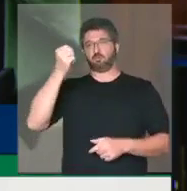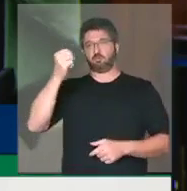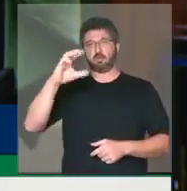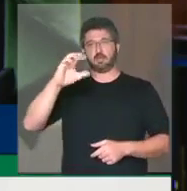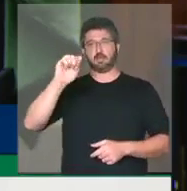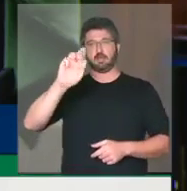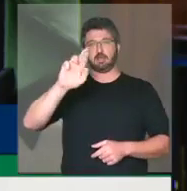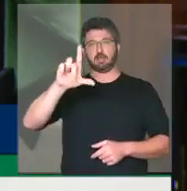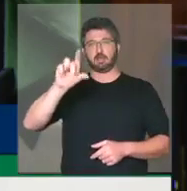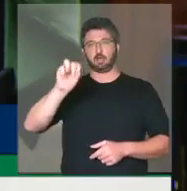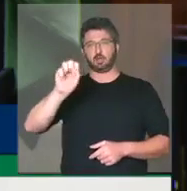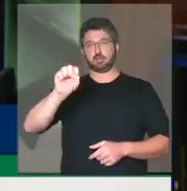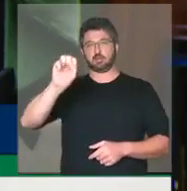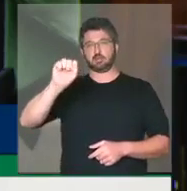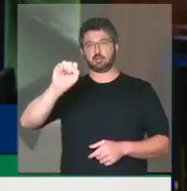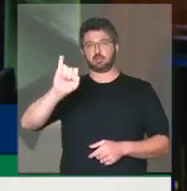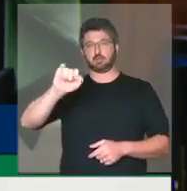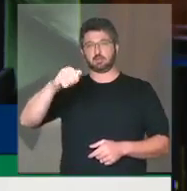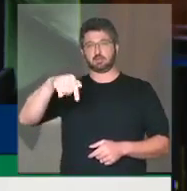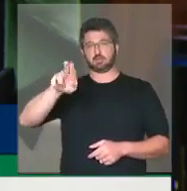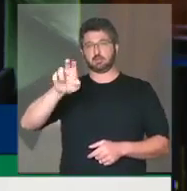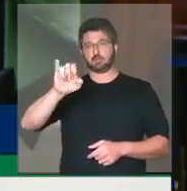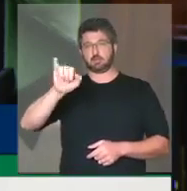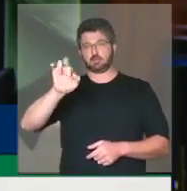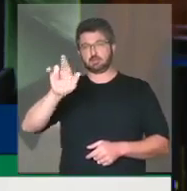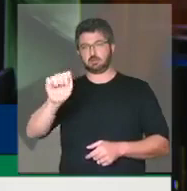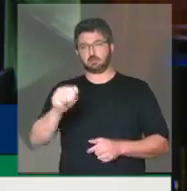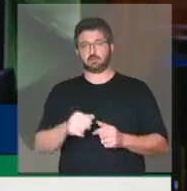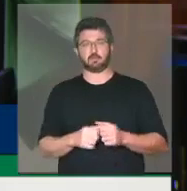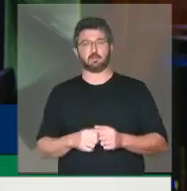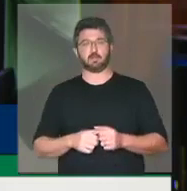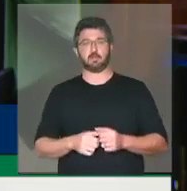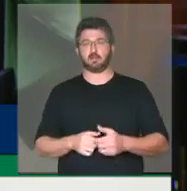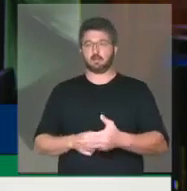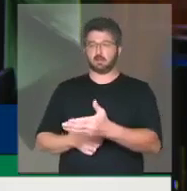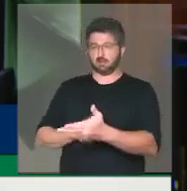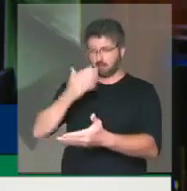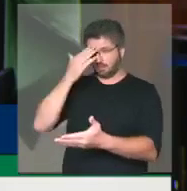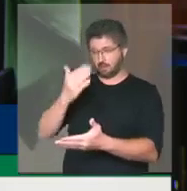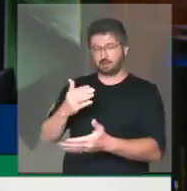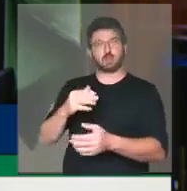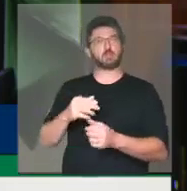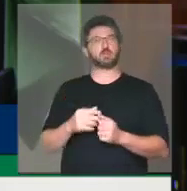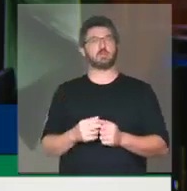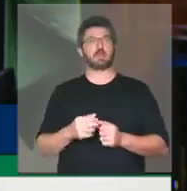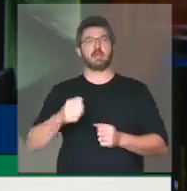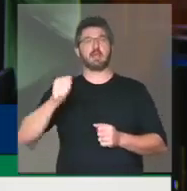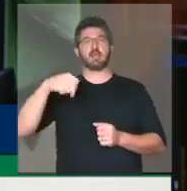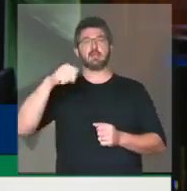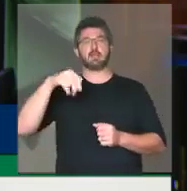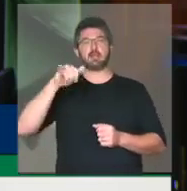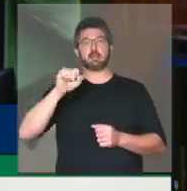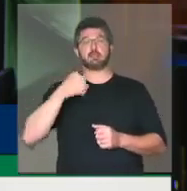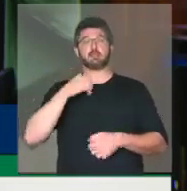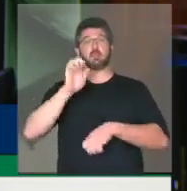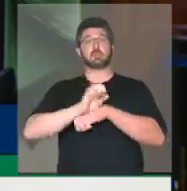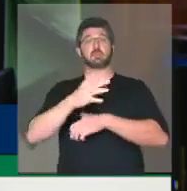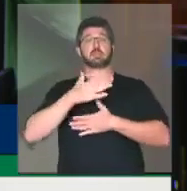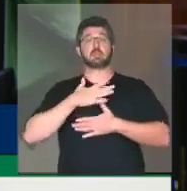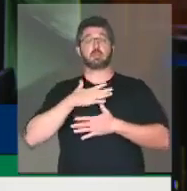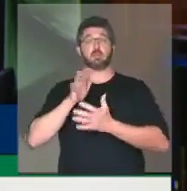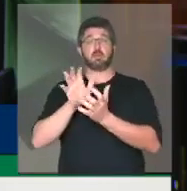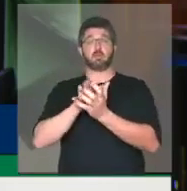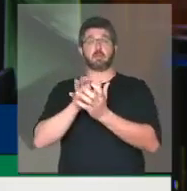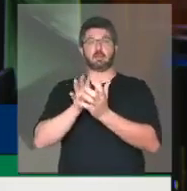Carlos Siqueira. Agradeço aqui, ministro Patrus Ananias, ao meu estado, Pernambuco, de